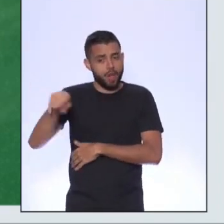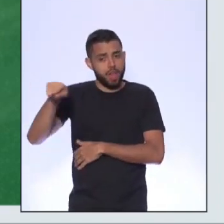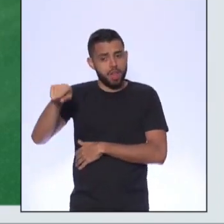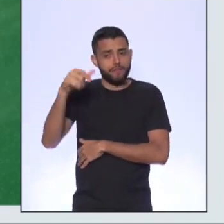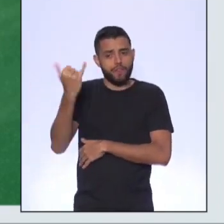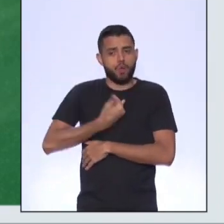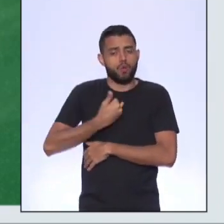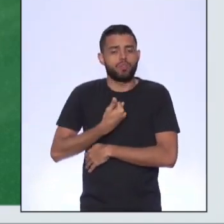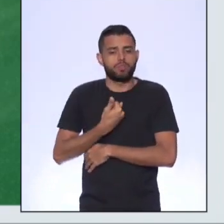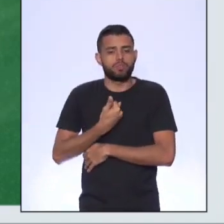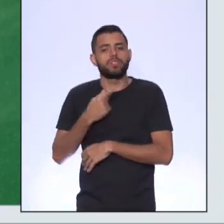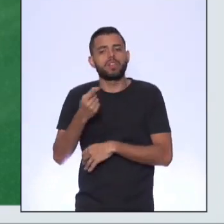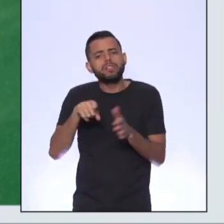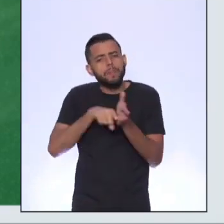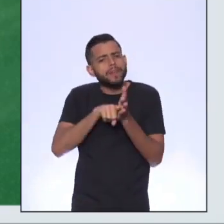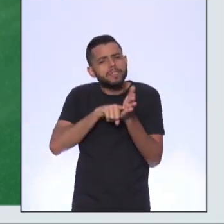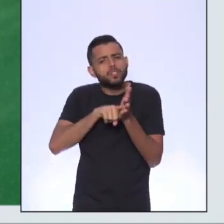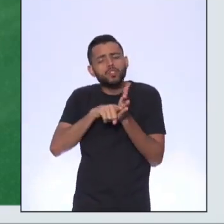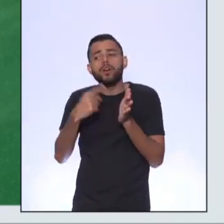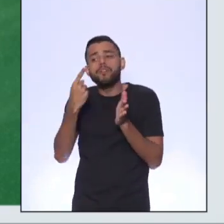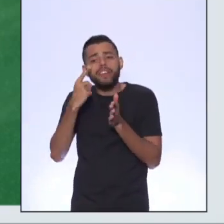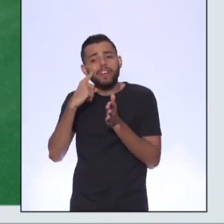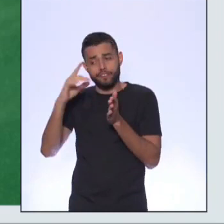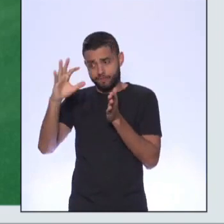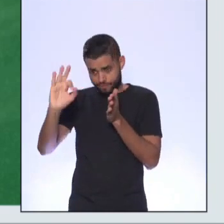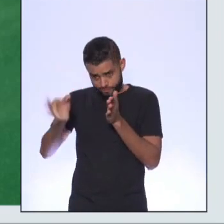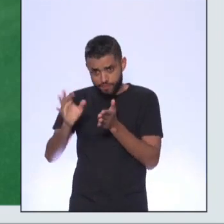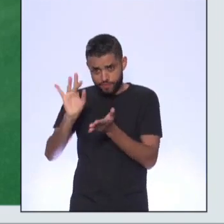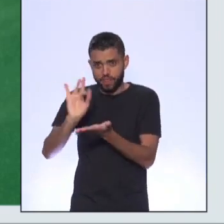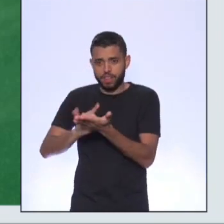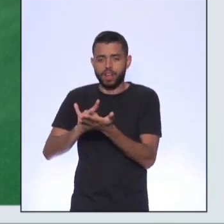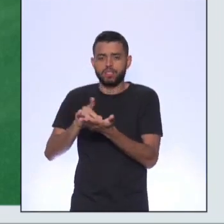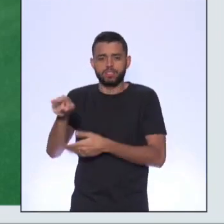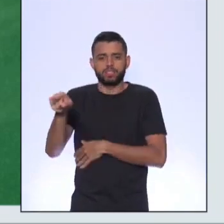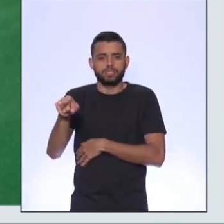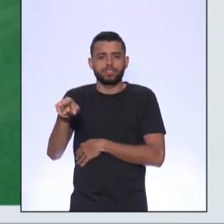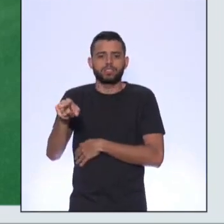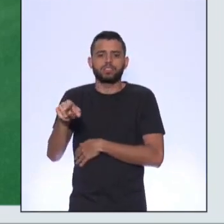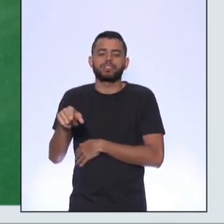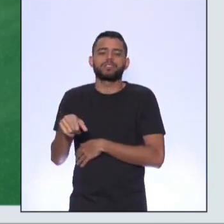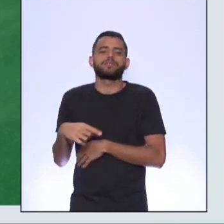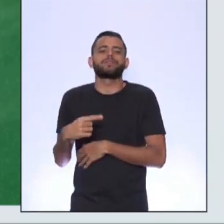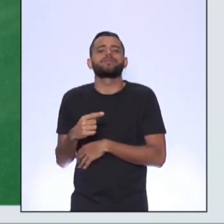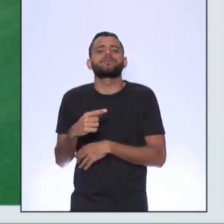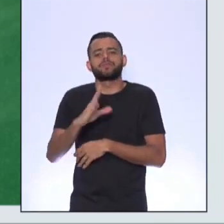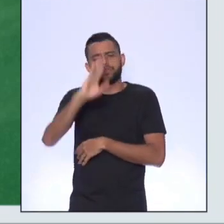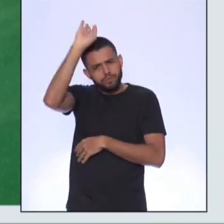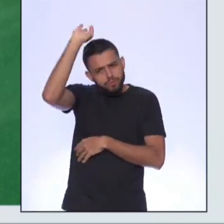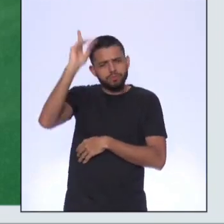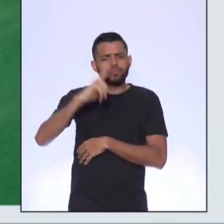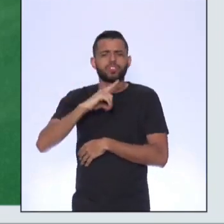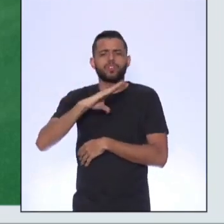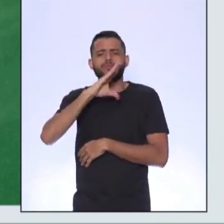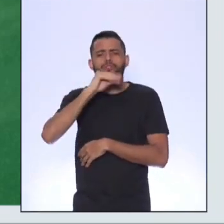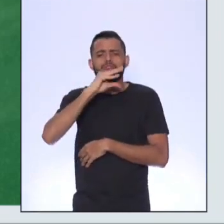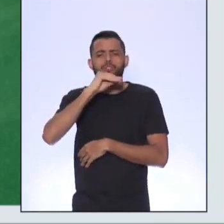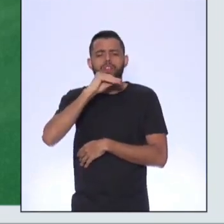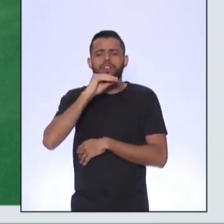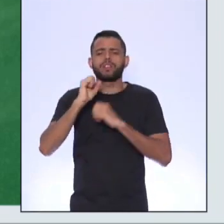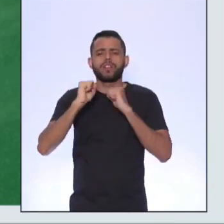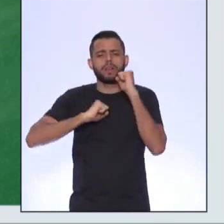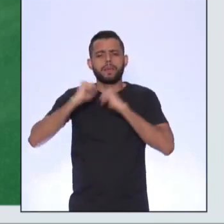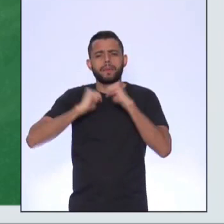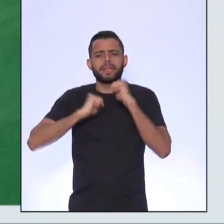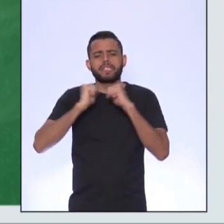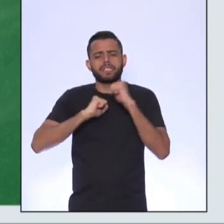seja verdadeiro, que seja verossímil, tá? E aí eles terminam dizendo, de acordo com o Corpo de Bombeiros, havia funcionários da empresa no refeitório